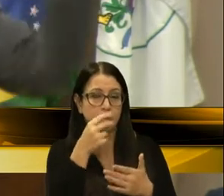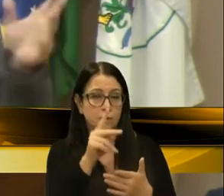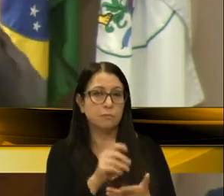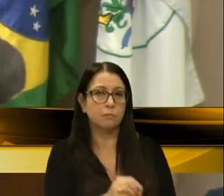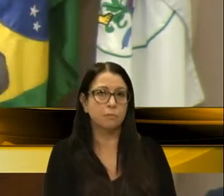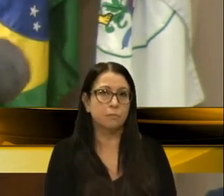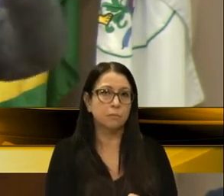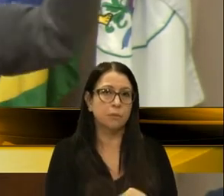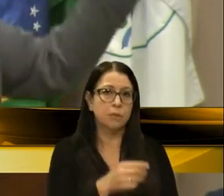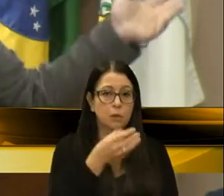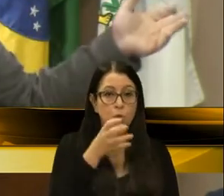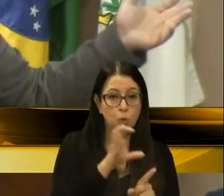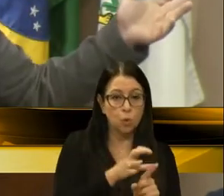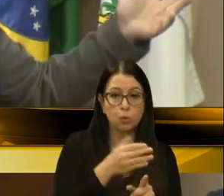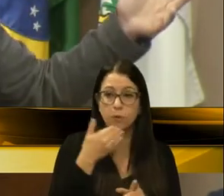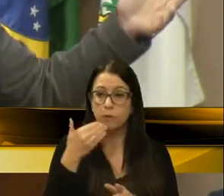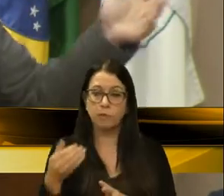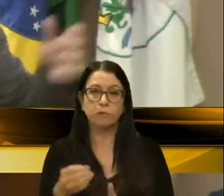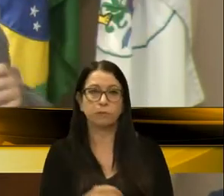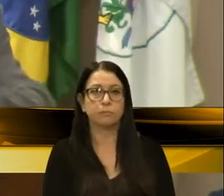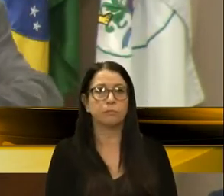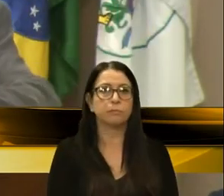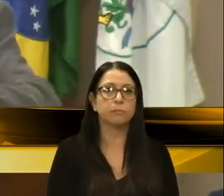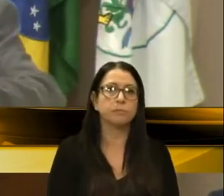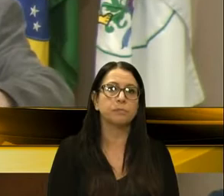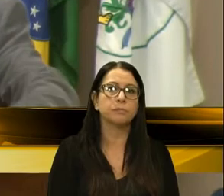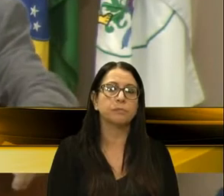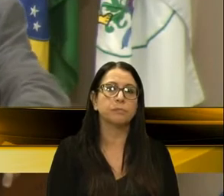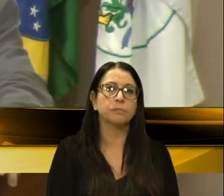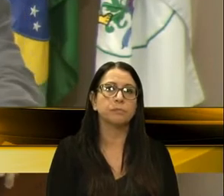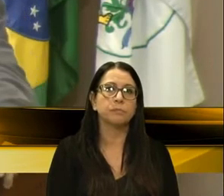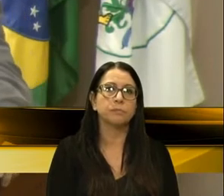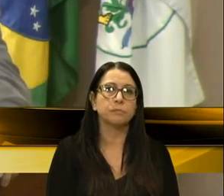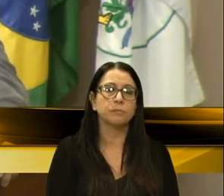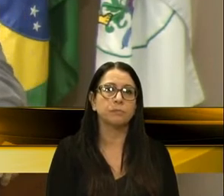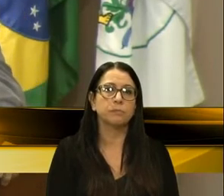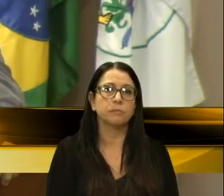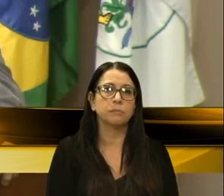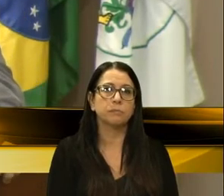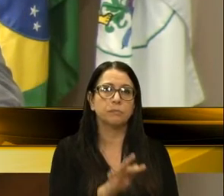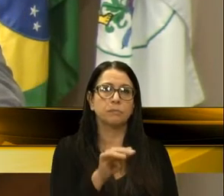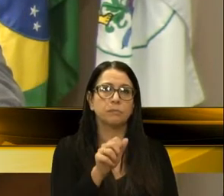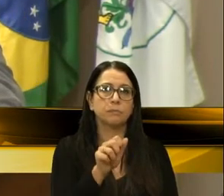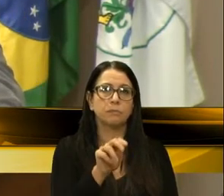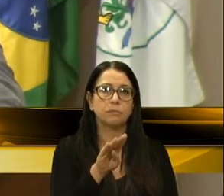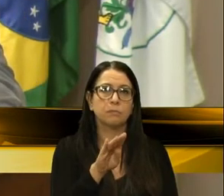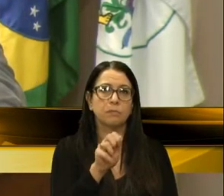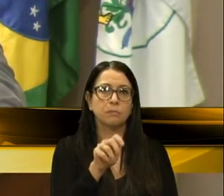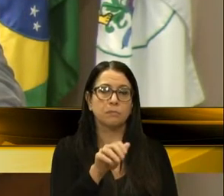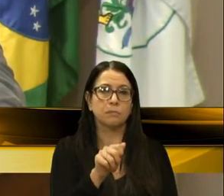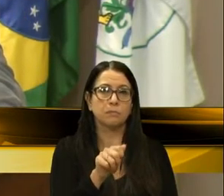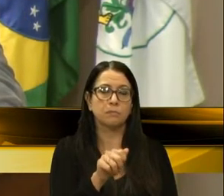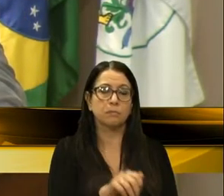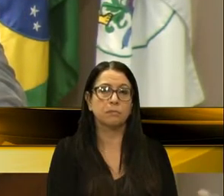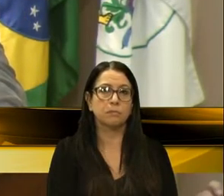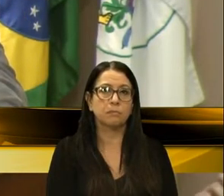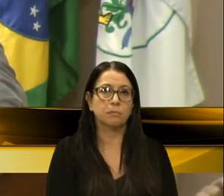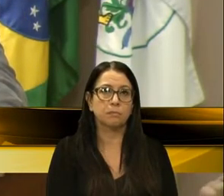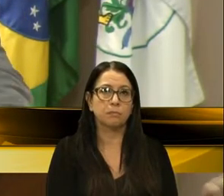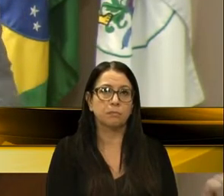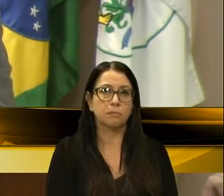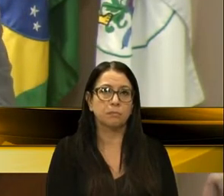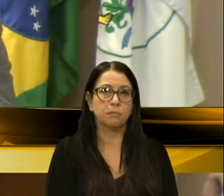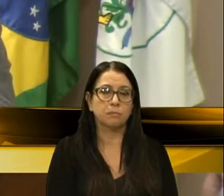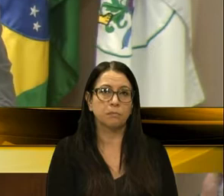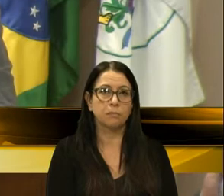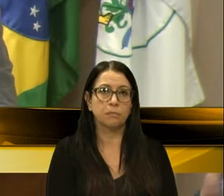também, porque tem os contra e tem os a favor, né? Então, por exemplo, tem a senhora Fabiana Semin Paiano, que ela